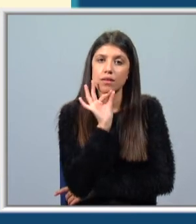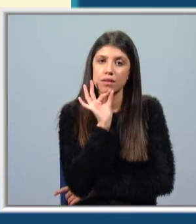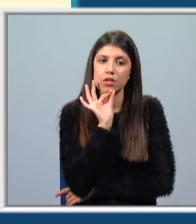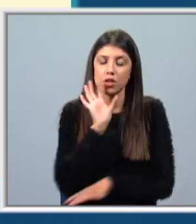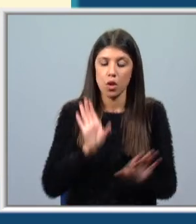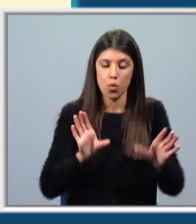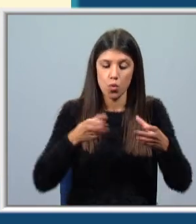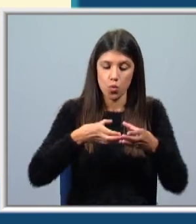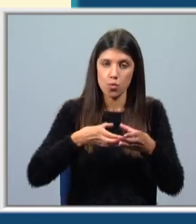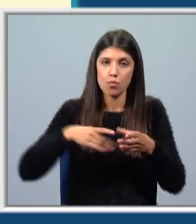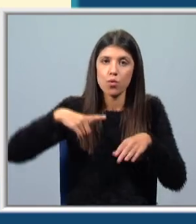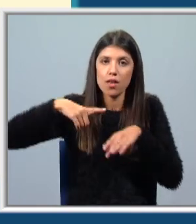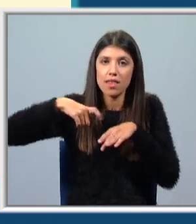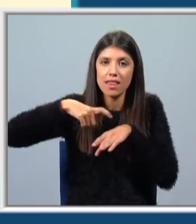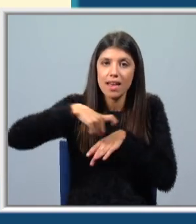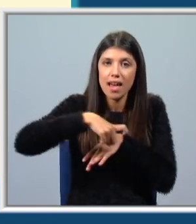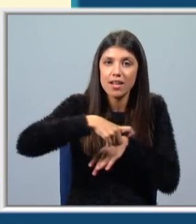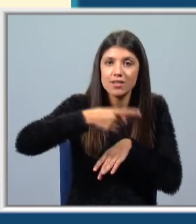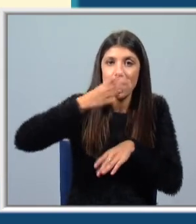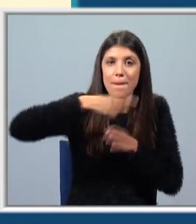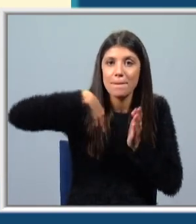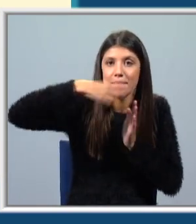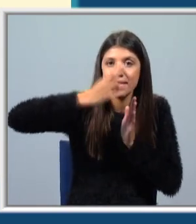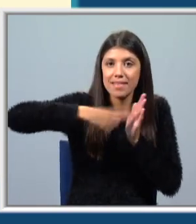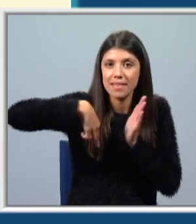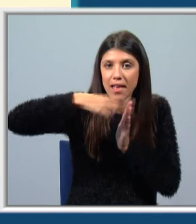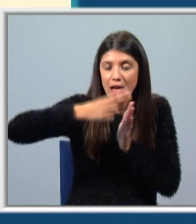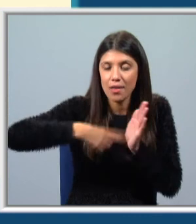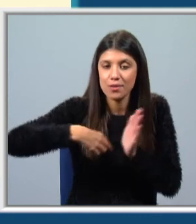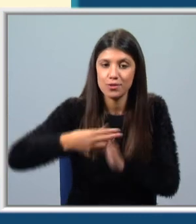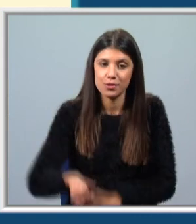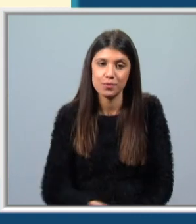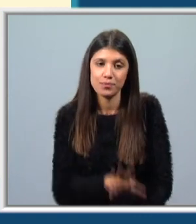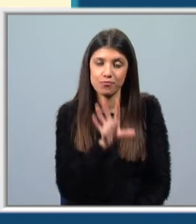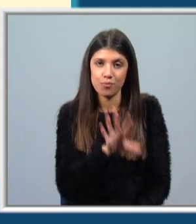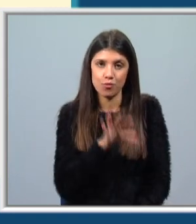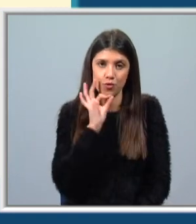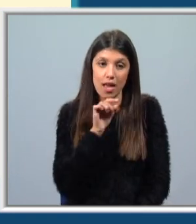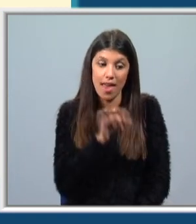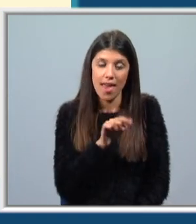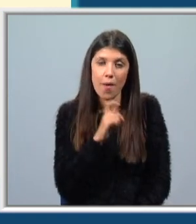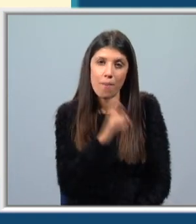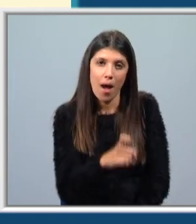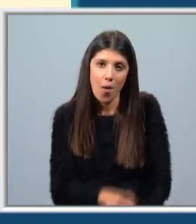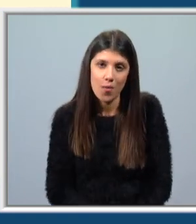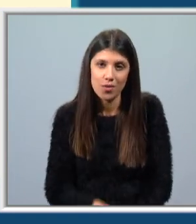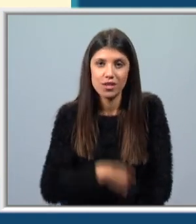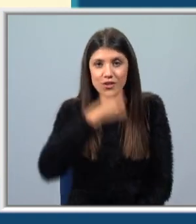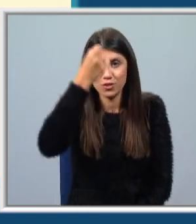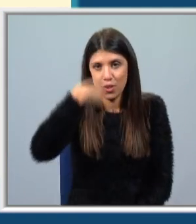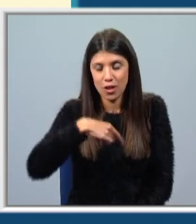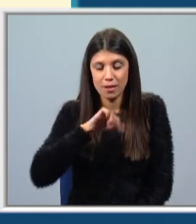pintados. Pode ser? Ora, vamos então aqui selecionar para vilões um grupo de lagartos pintados.